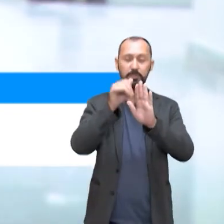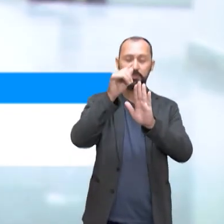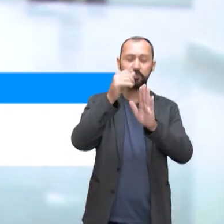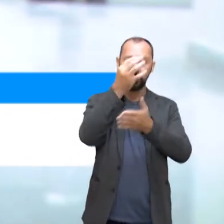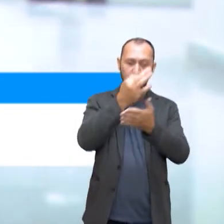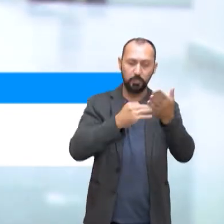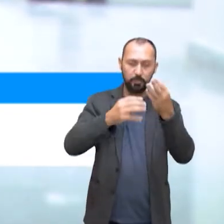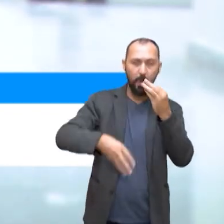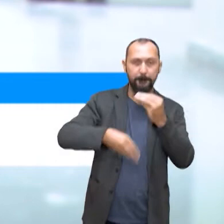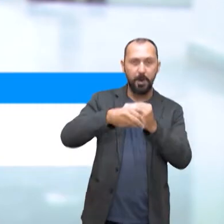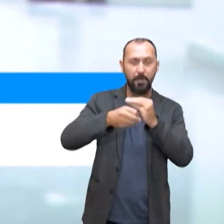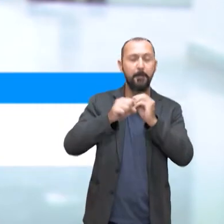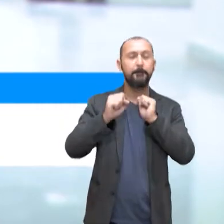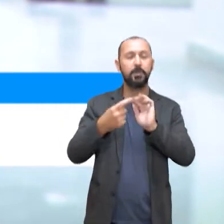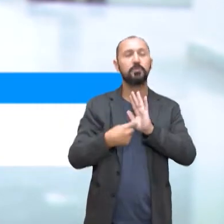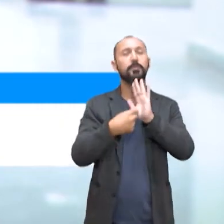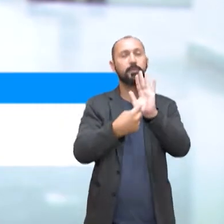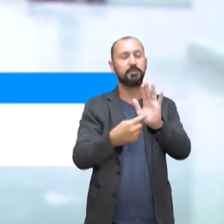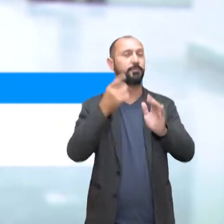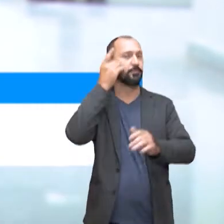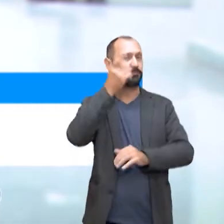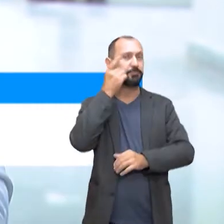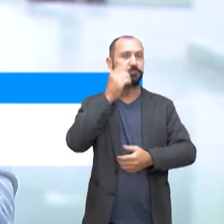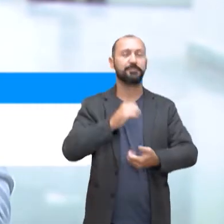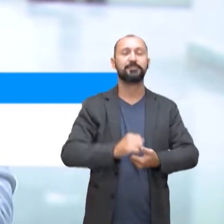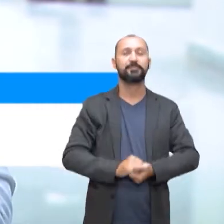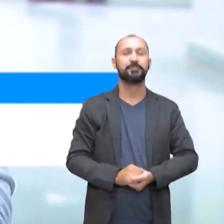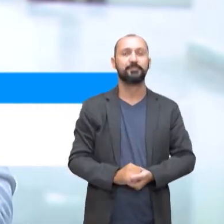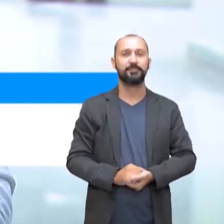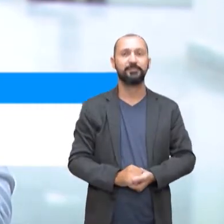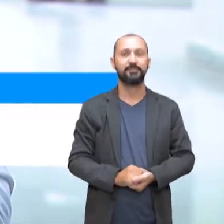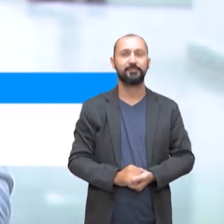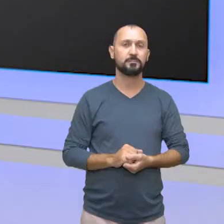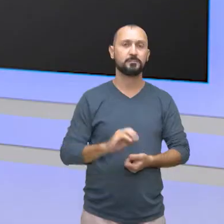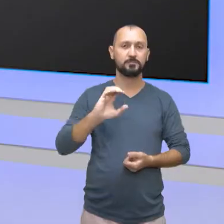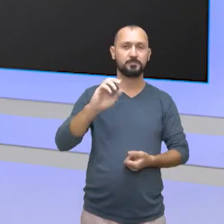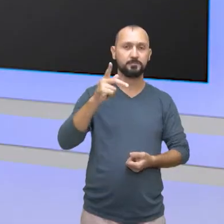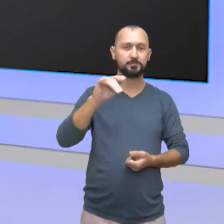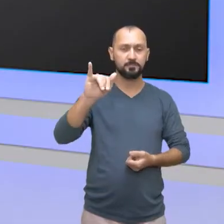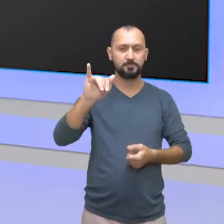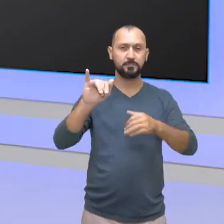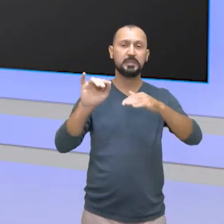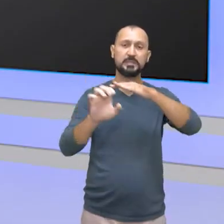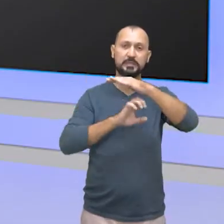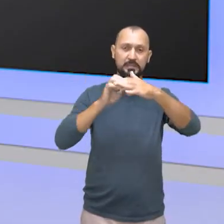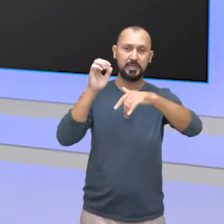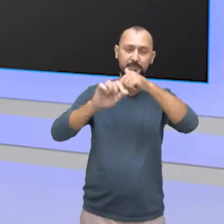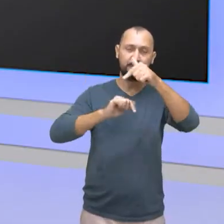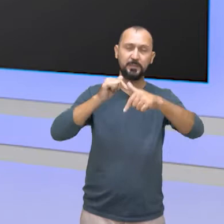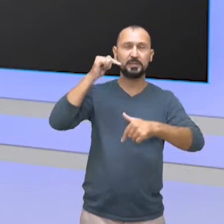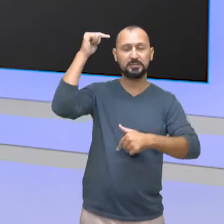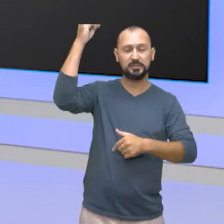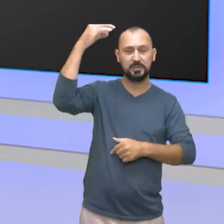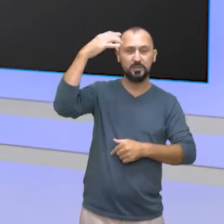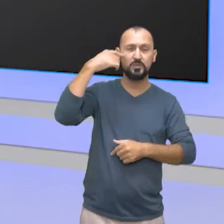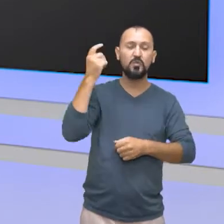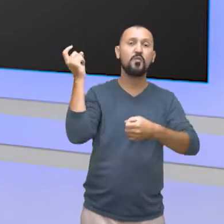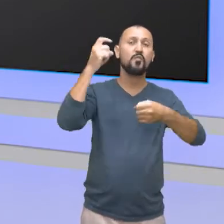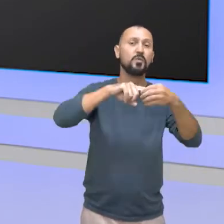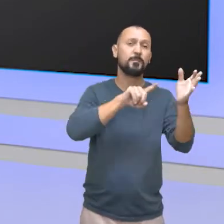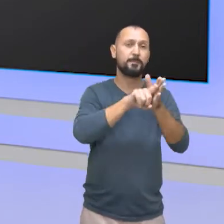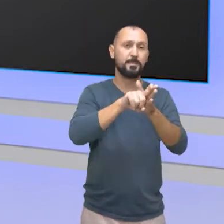adequar o texto podem ser apresentadas pelos parlamentares. CPI da Energisa retoma os